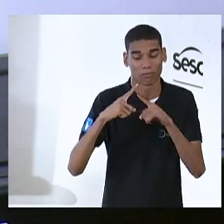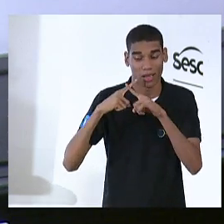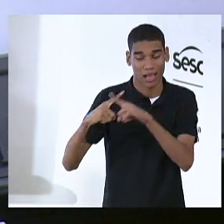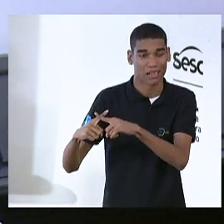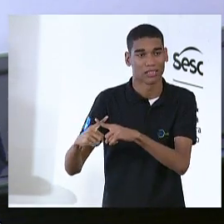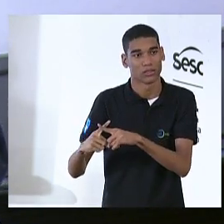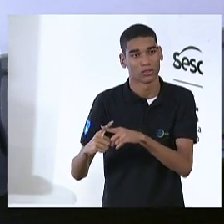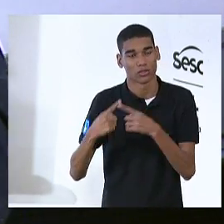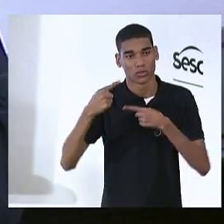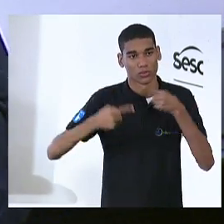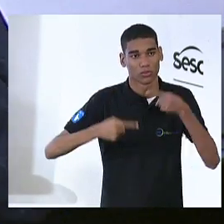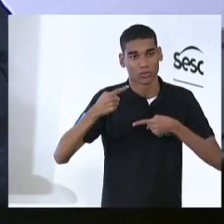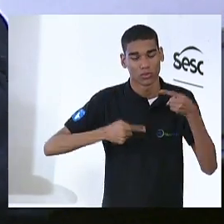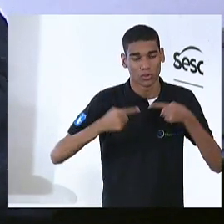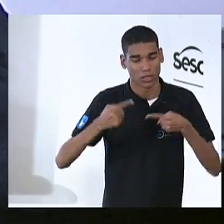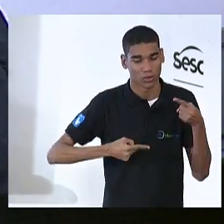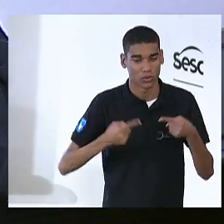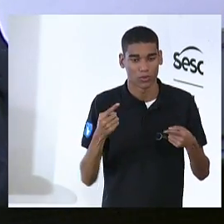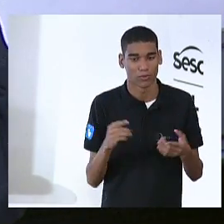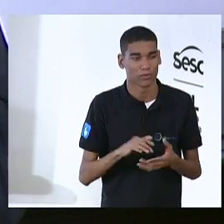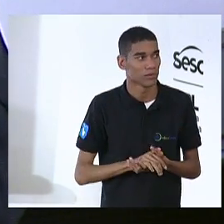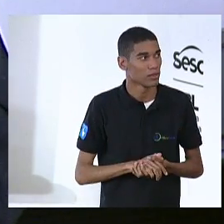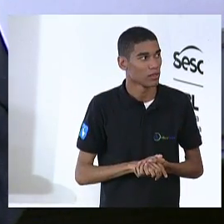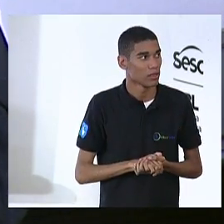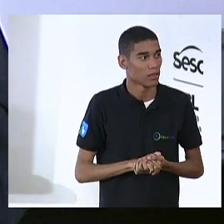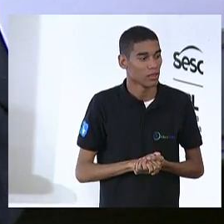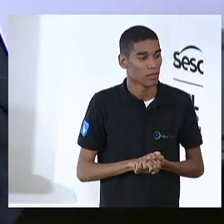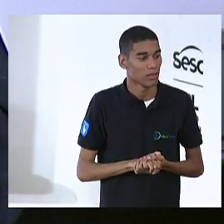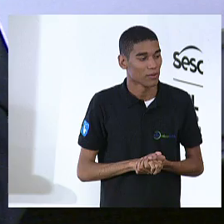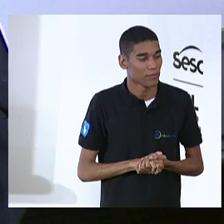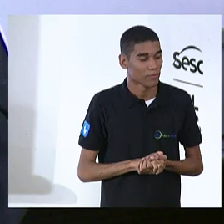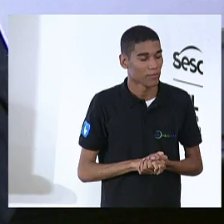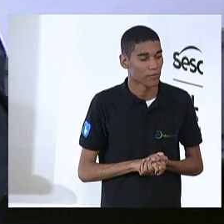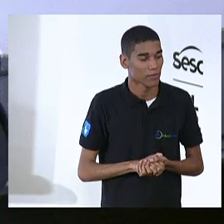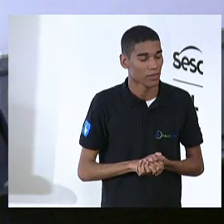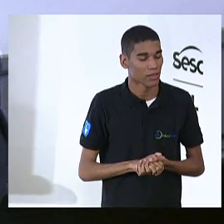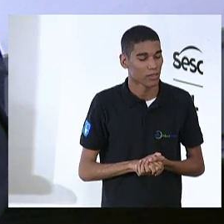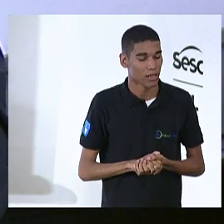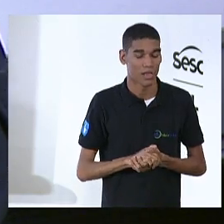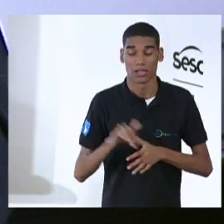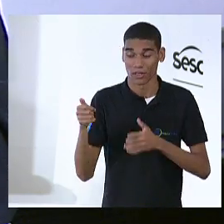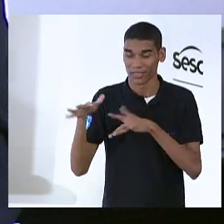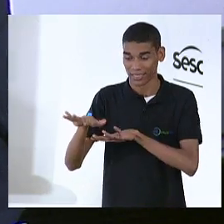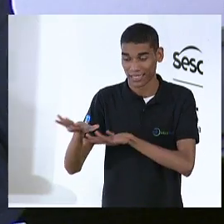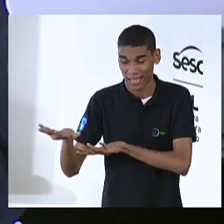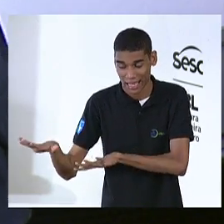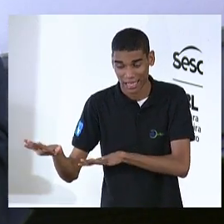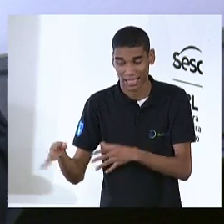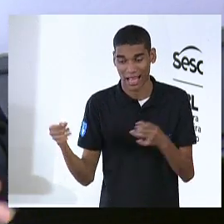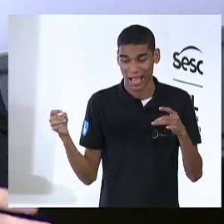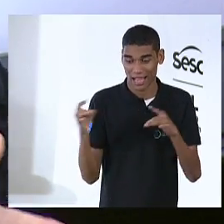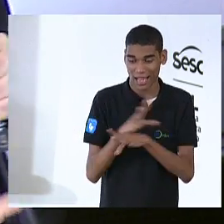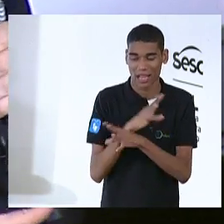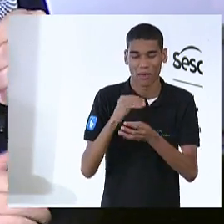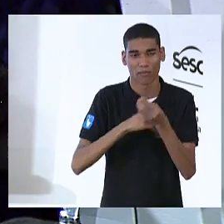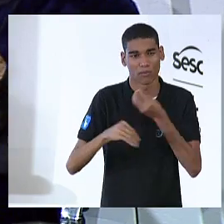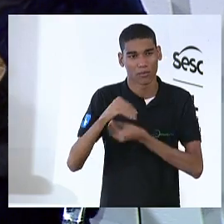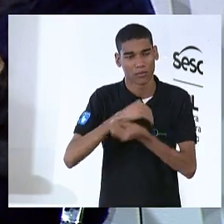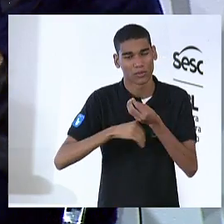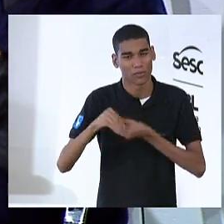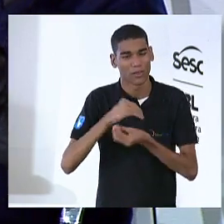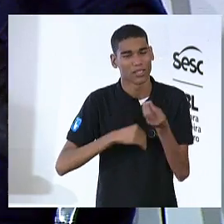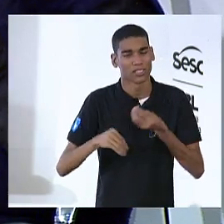tem um magma, que talvez não fosse a palavra de ordem que lançou as passeatas, mas que acabou se mesclando a elas, que é